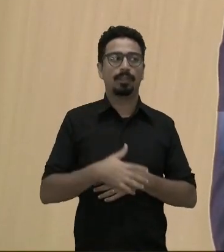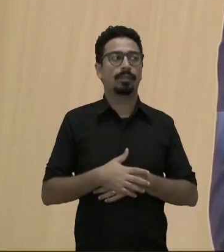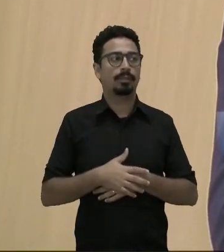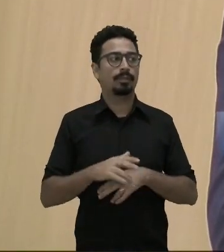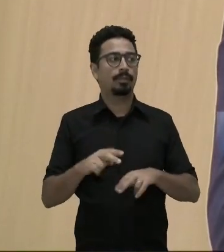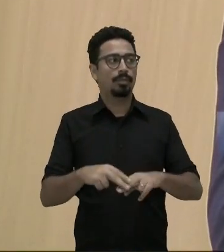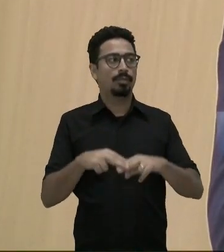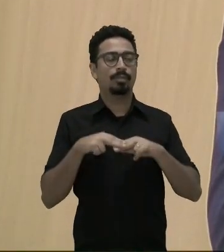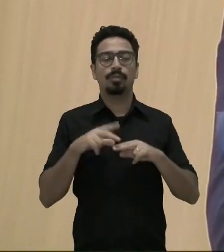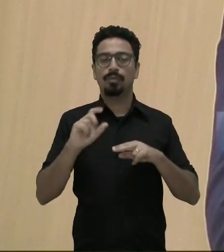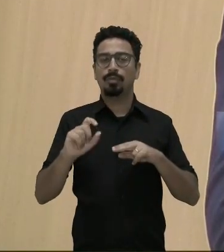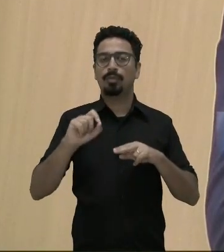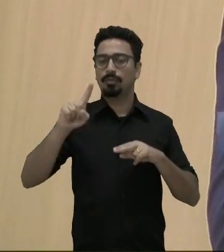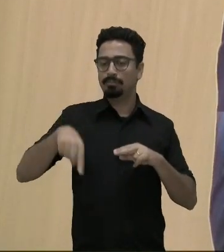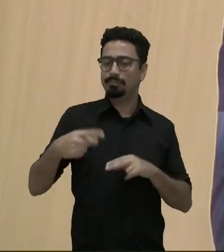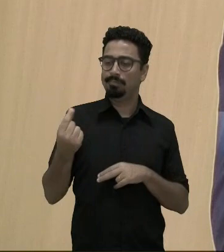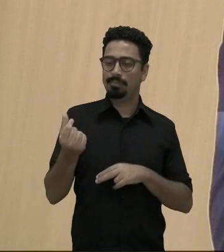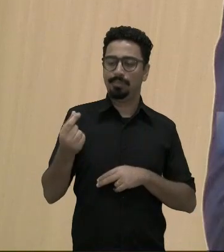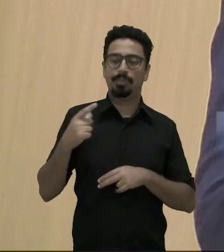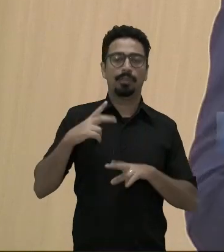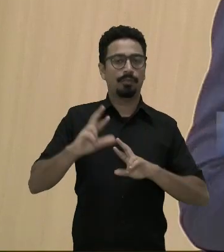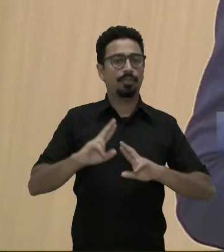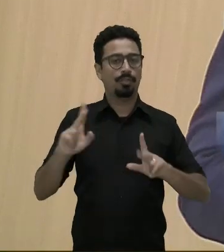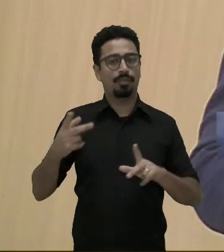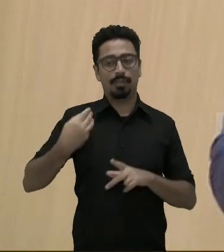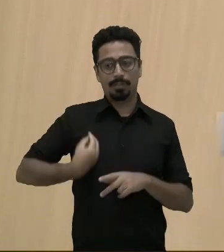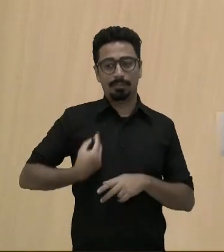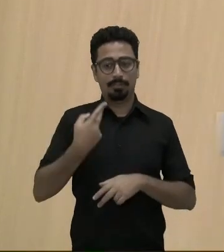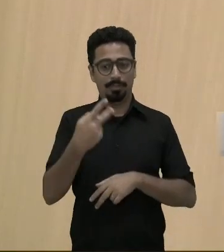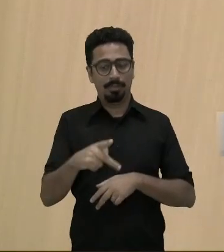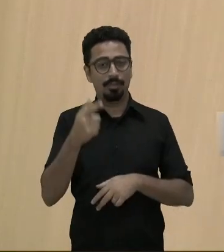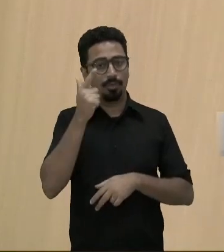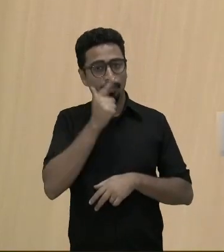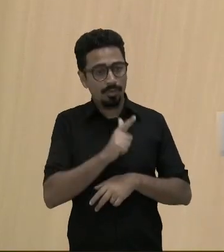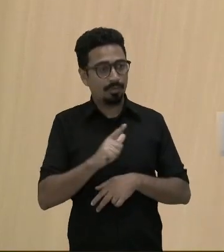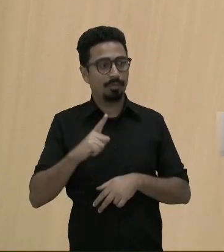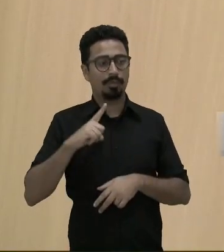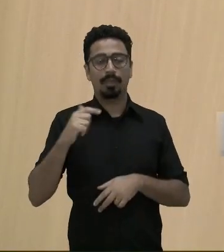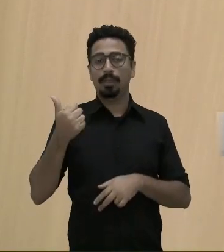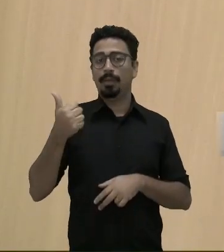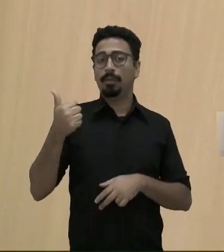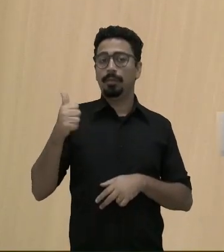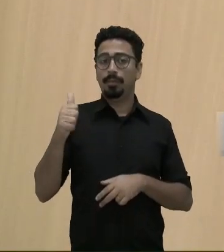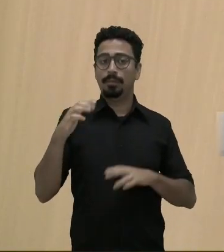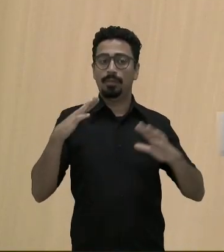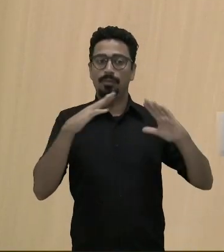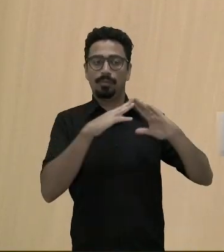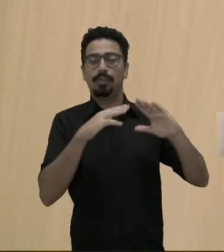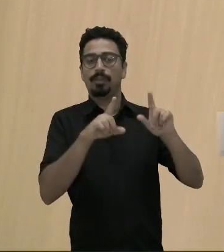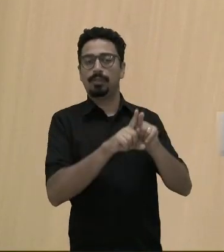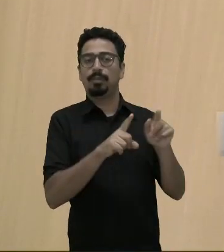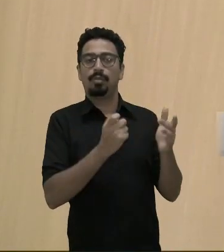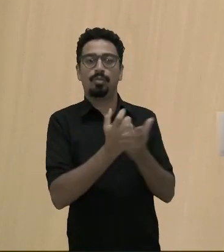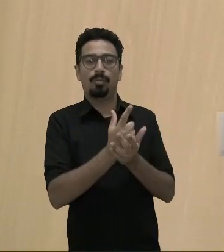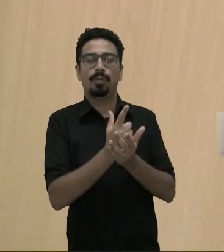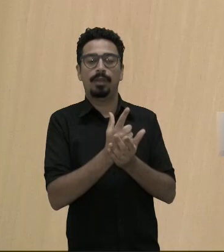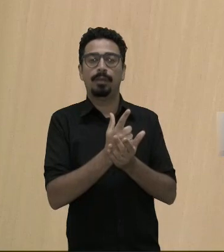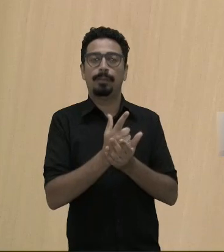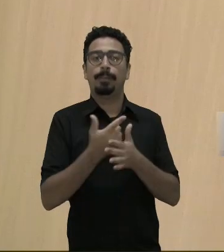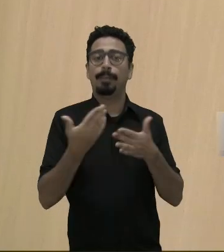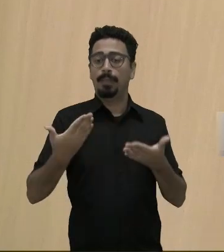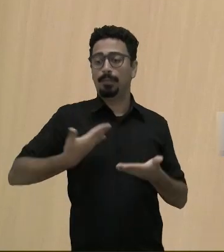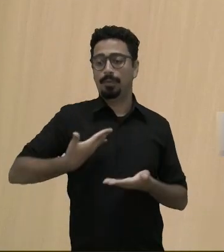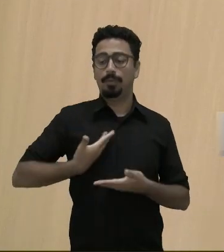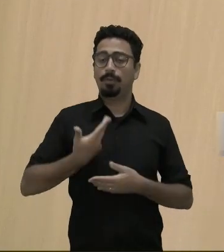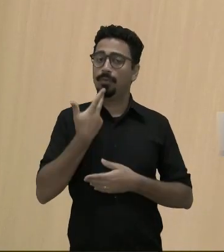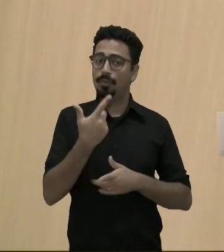gorjeta fez a diferença na vida do meu pai, que nos deu a condição de ter o primeiro teto. É o que o meu amigo Zequinha falou: